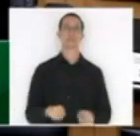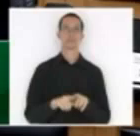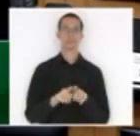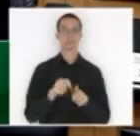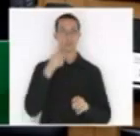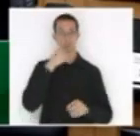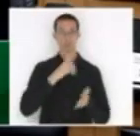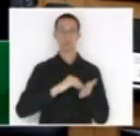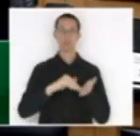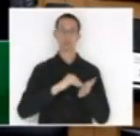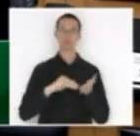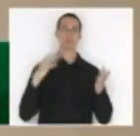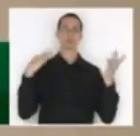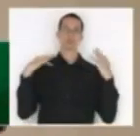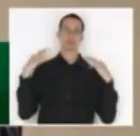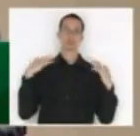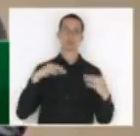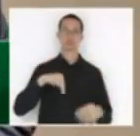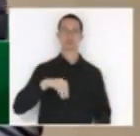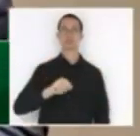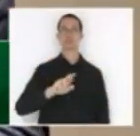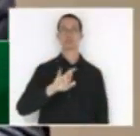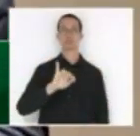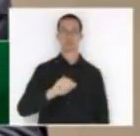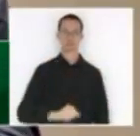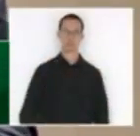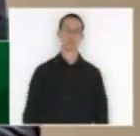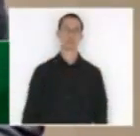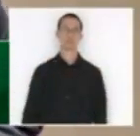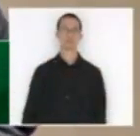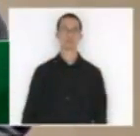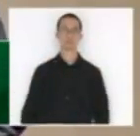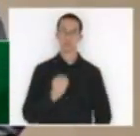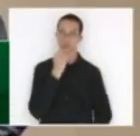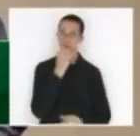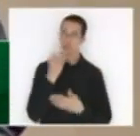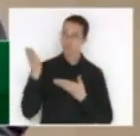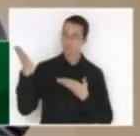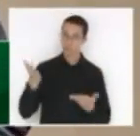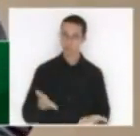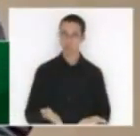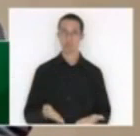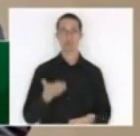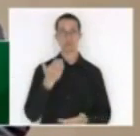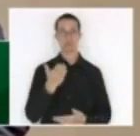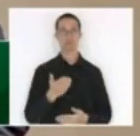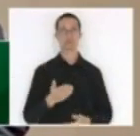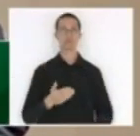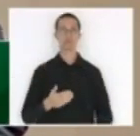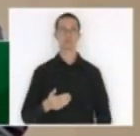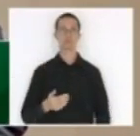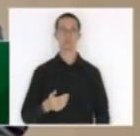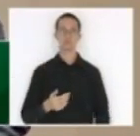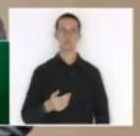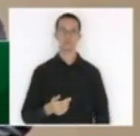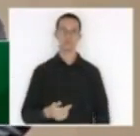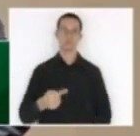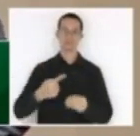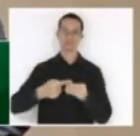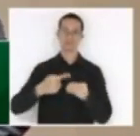Vieira Machado. Sejam bem-vindos àquele belíssimo município Bom Jesus da Serra, bastante frio